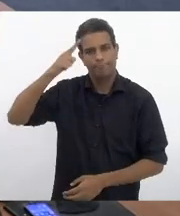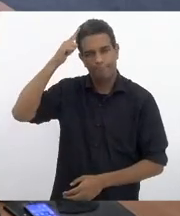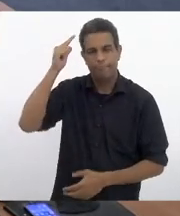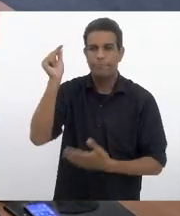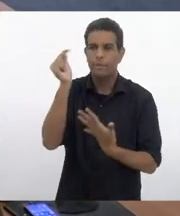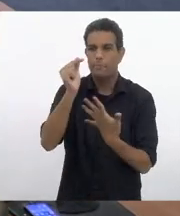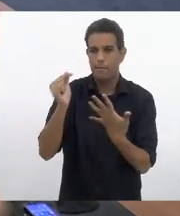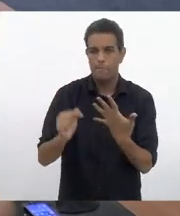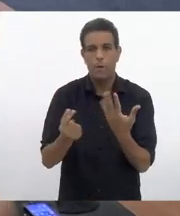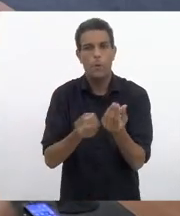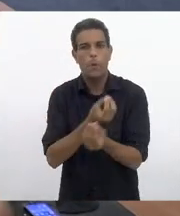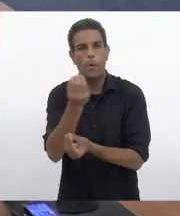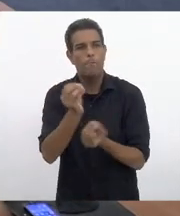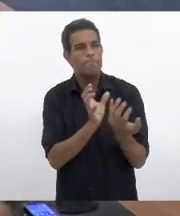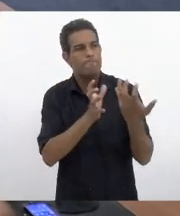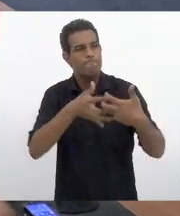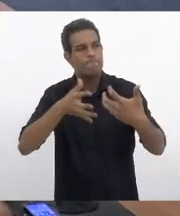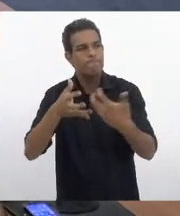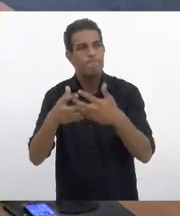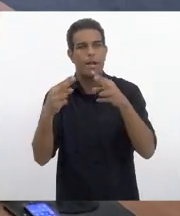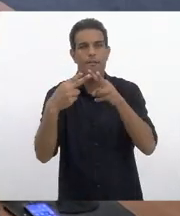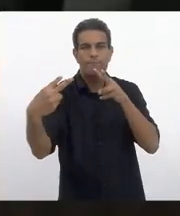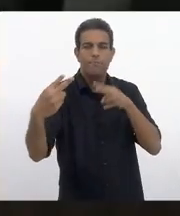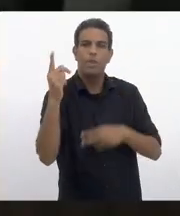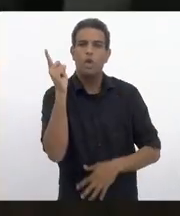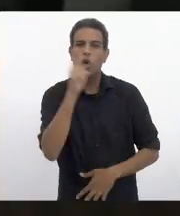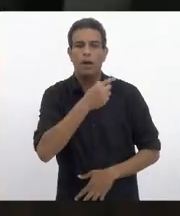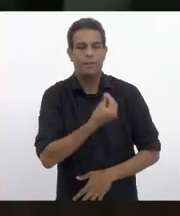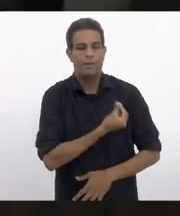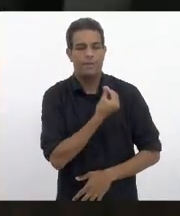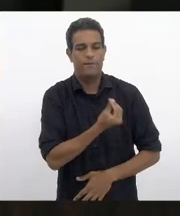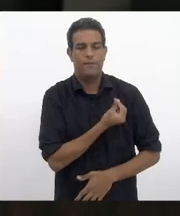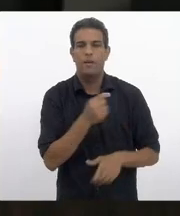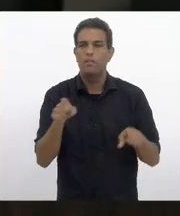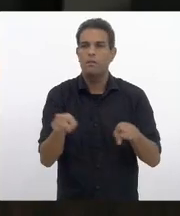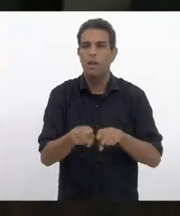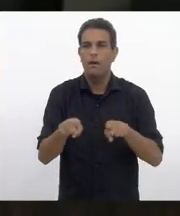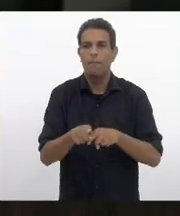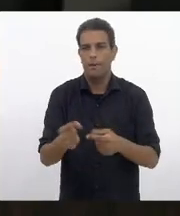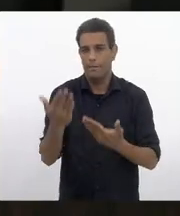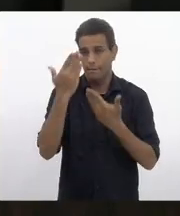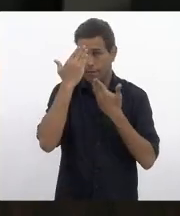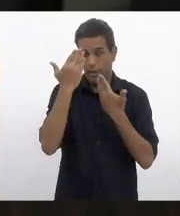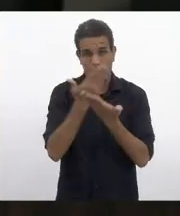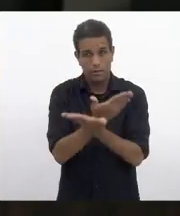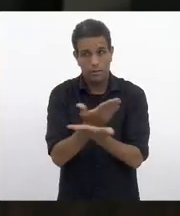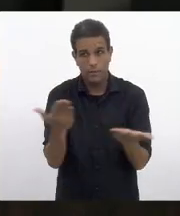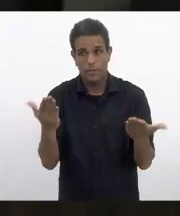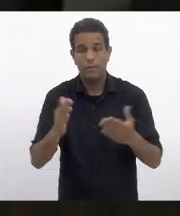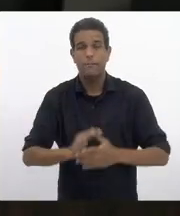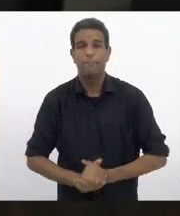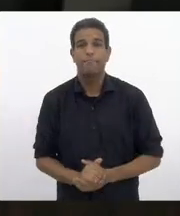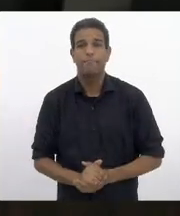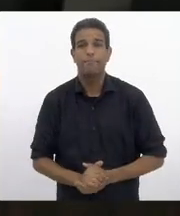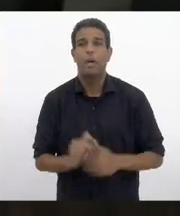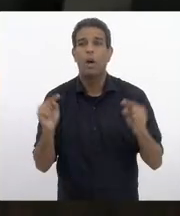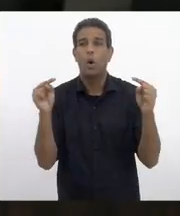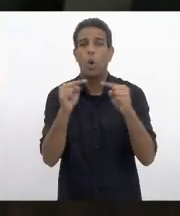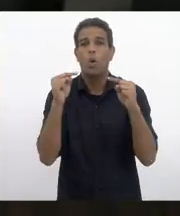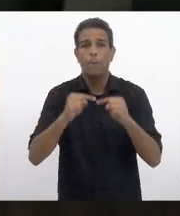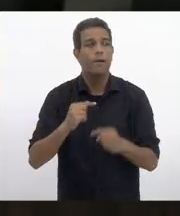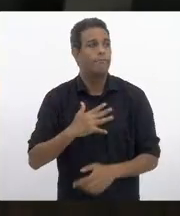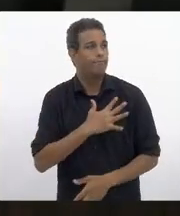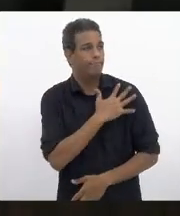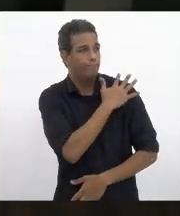demais parlamentares que, de alguma maneira, online se fizeram presentes, agradecer o Sérgio Aureliano, agradecer o